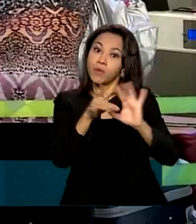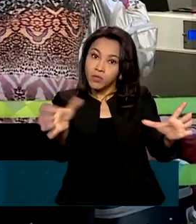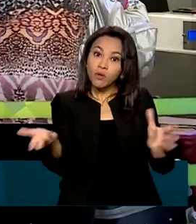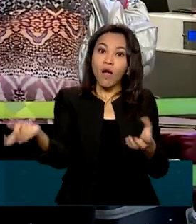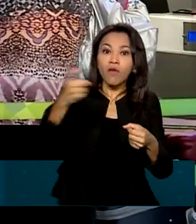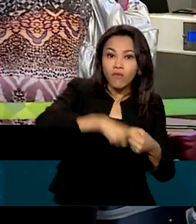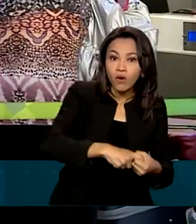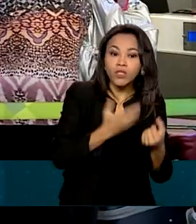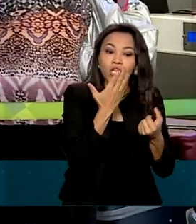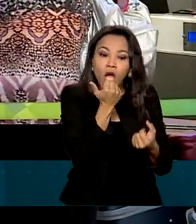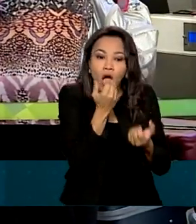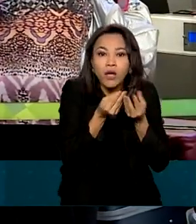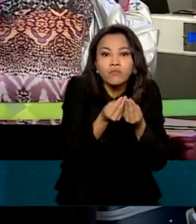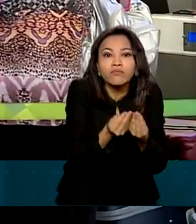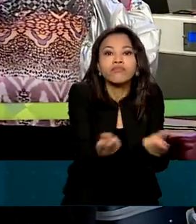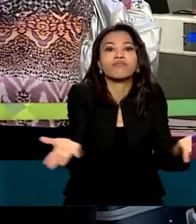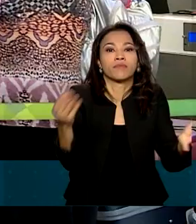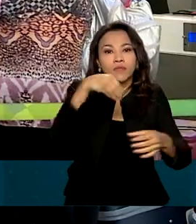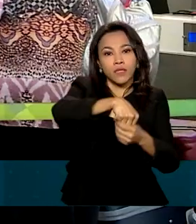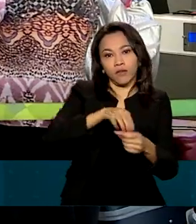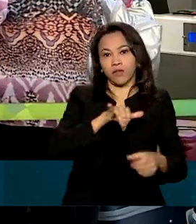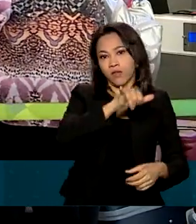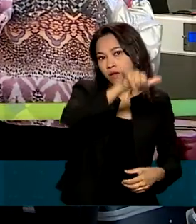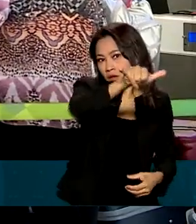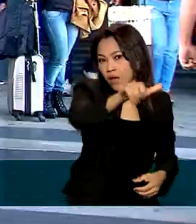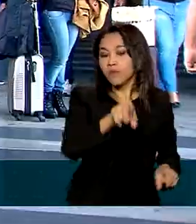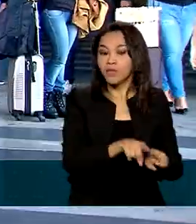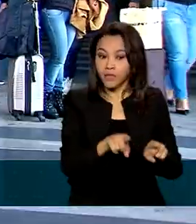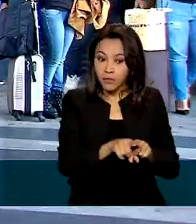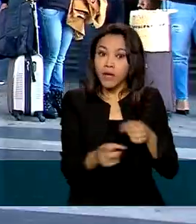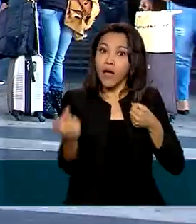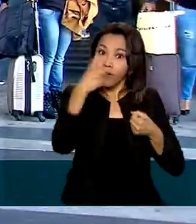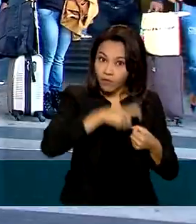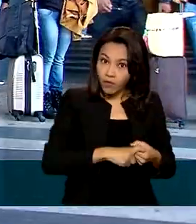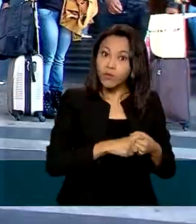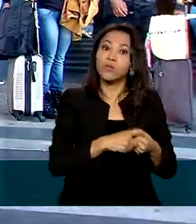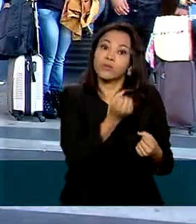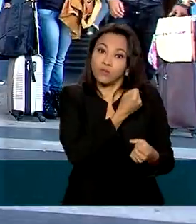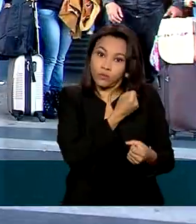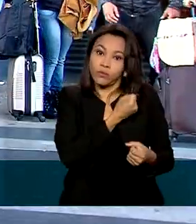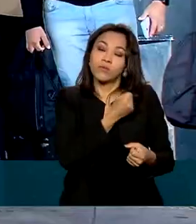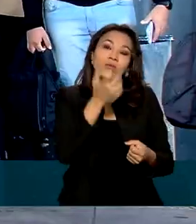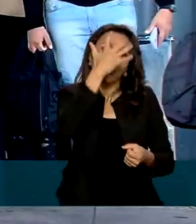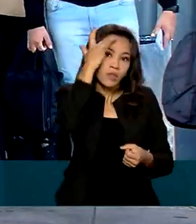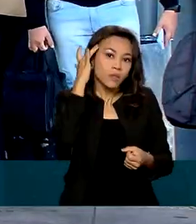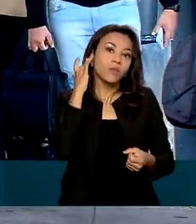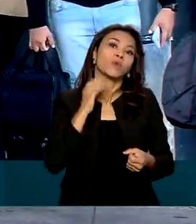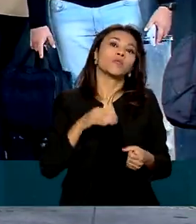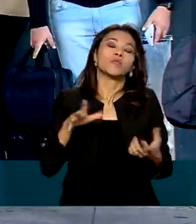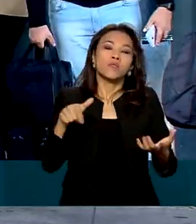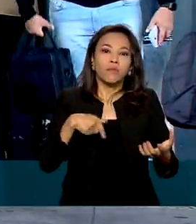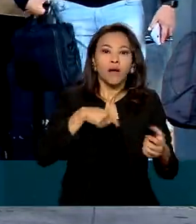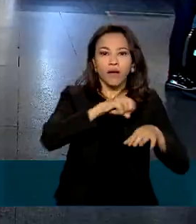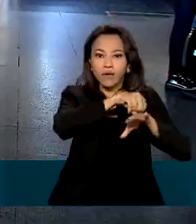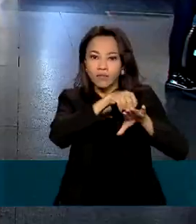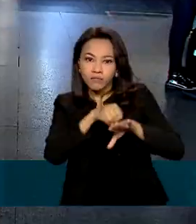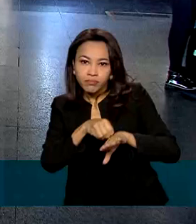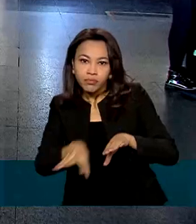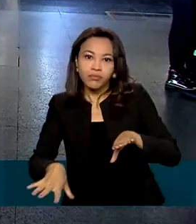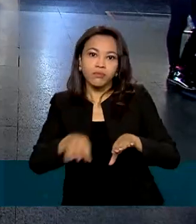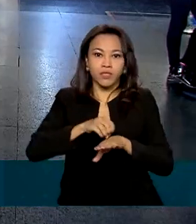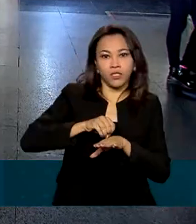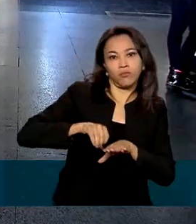do serviço de alimentação a bordo e o retorno da capacidade máxima do transporte de passageiros para o embarque e desembarque. A